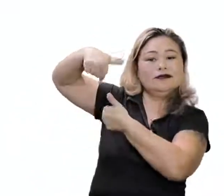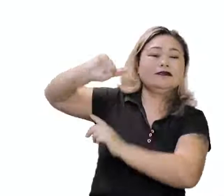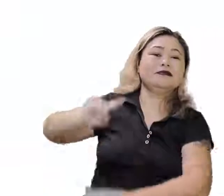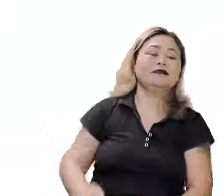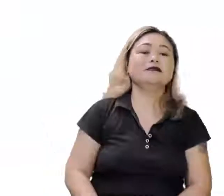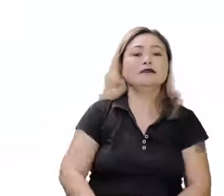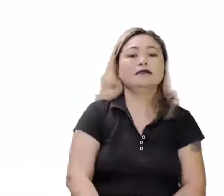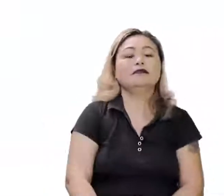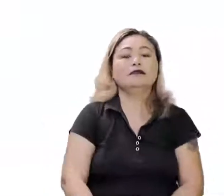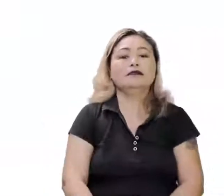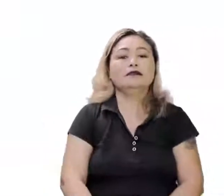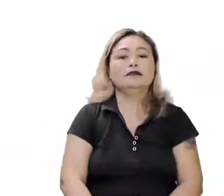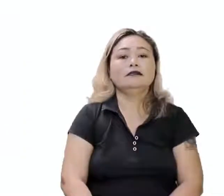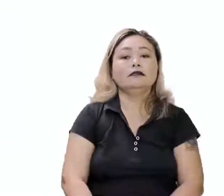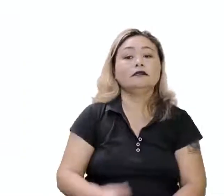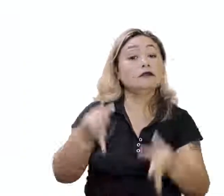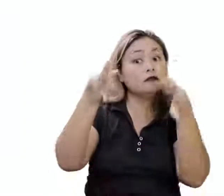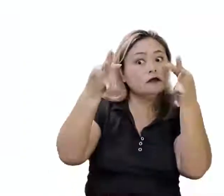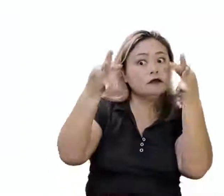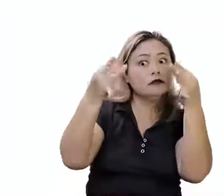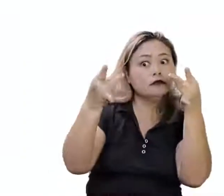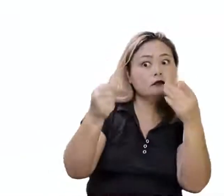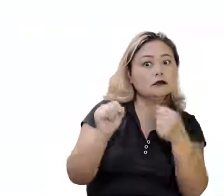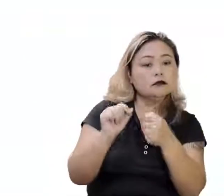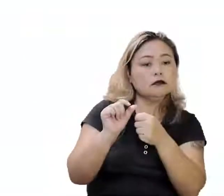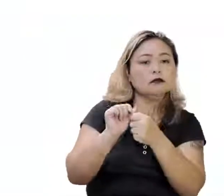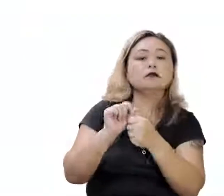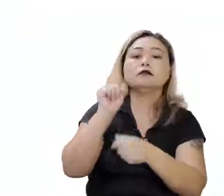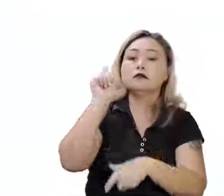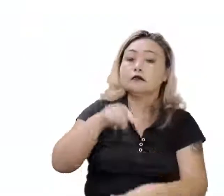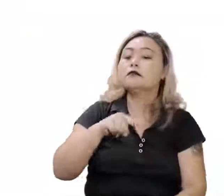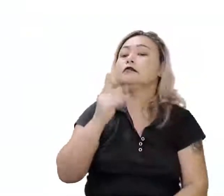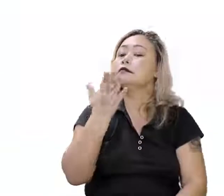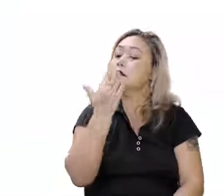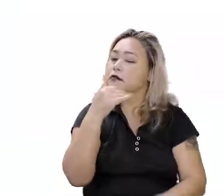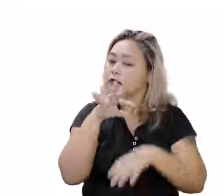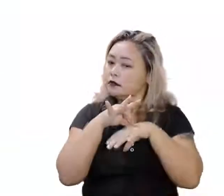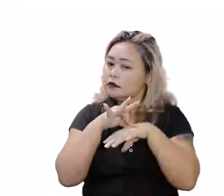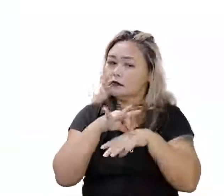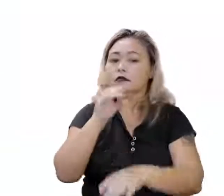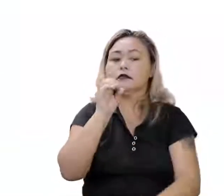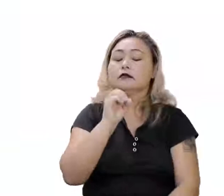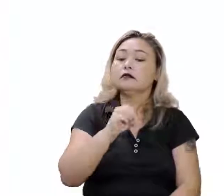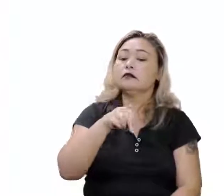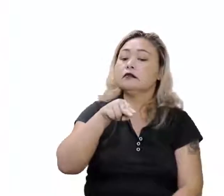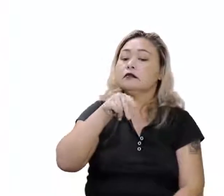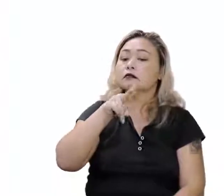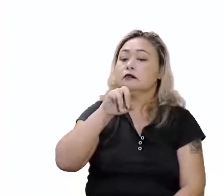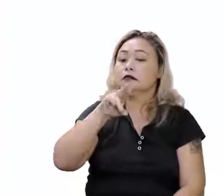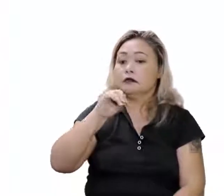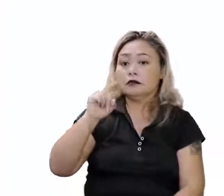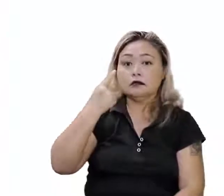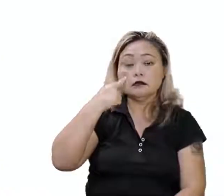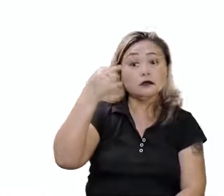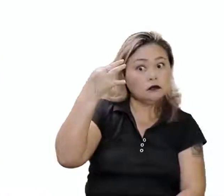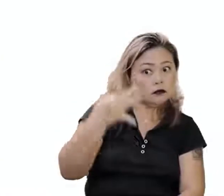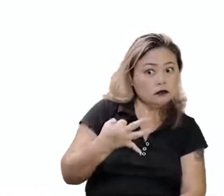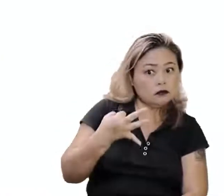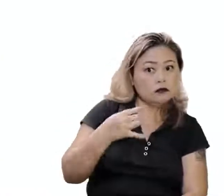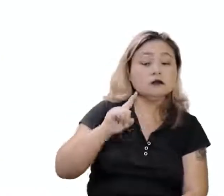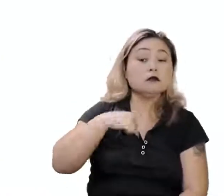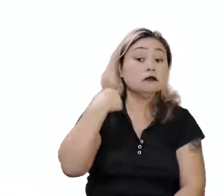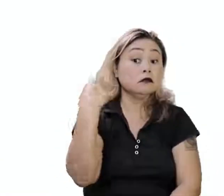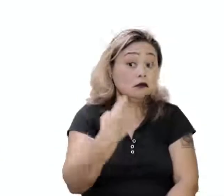aqui. Um detalhe quando a gente fala aqui, se eles podem ser carnívoros ou onívoros. Certo? Nós